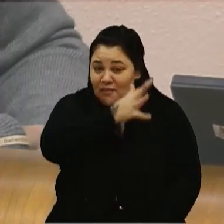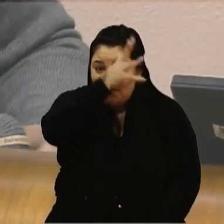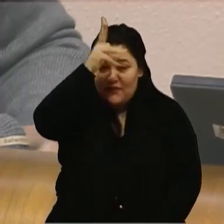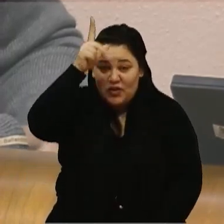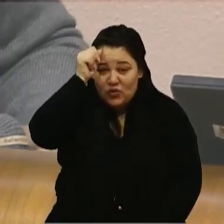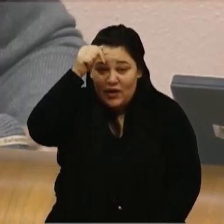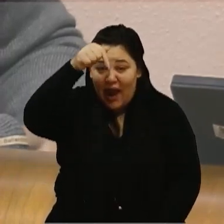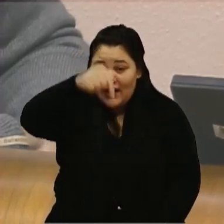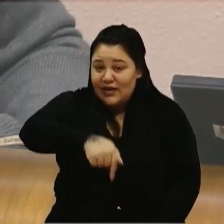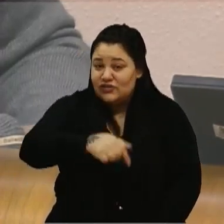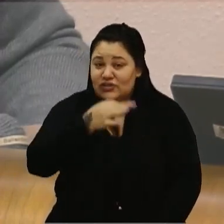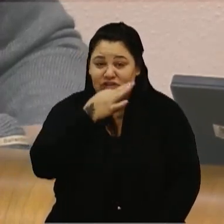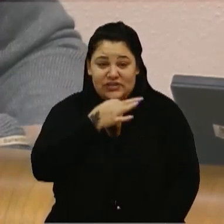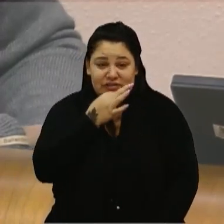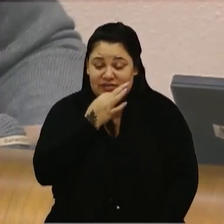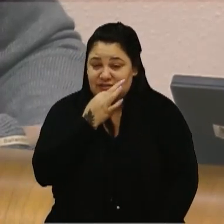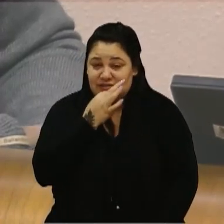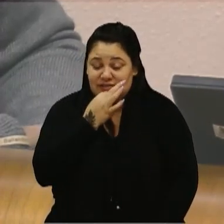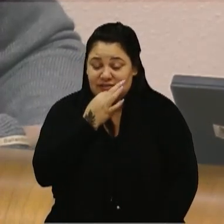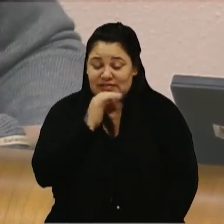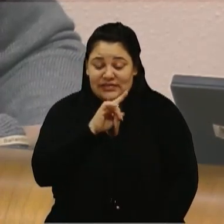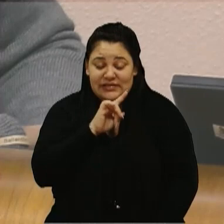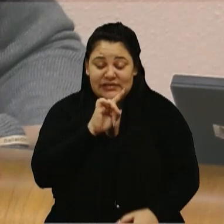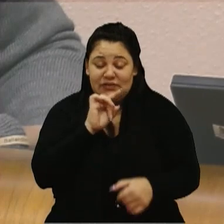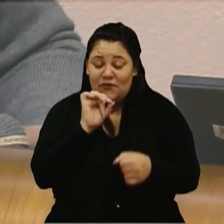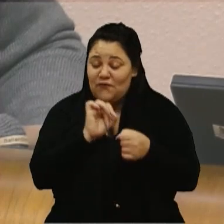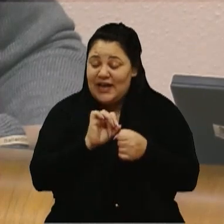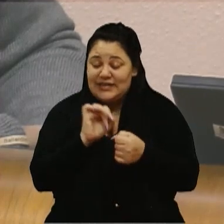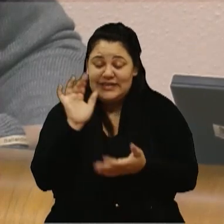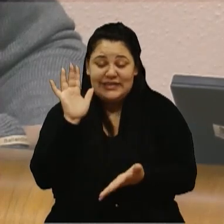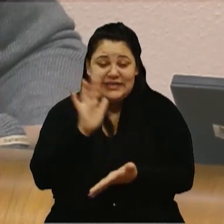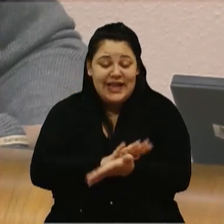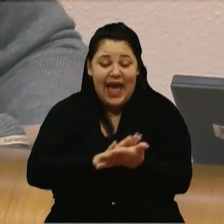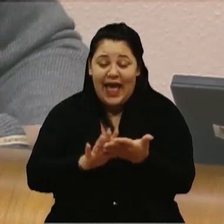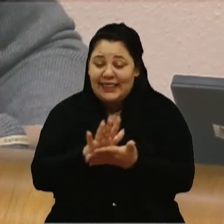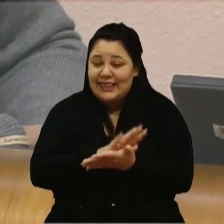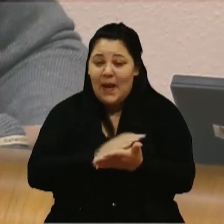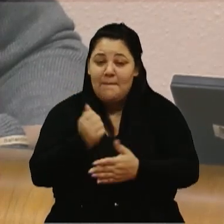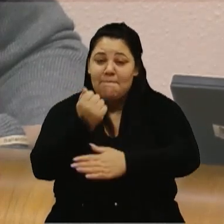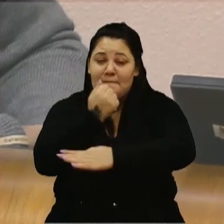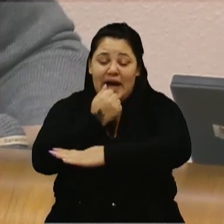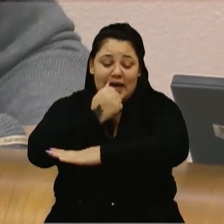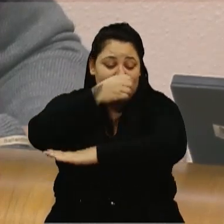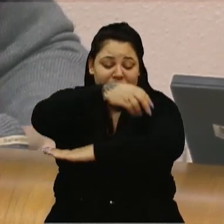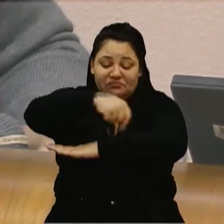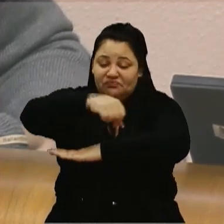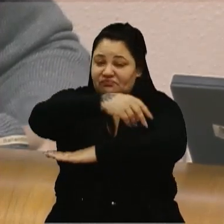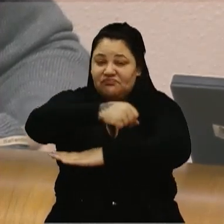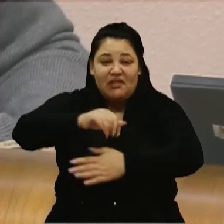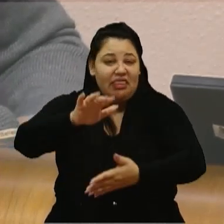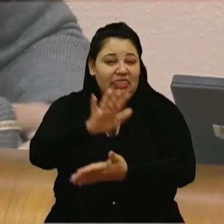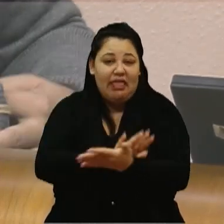do Sul não põe uma pedra no bairro Vila Lobos Vergueiros.